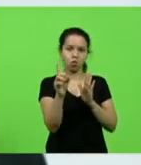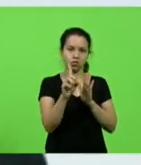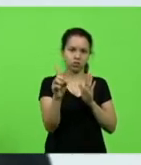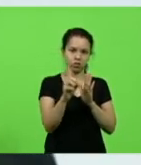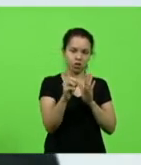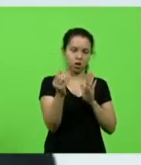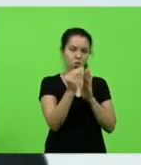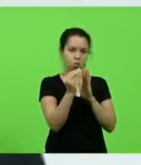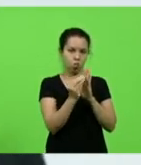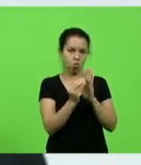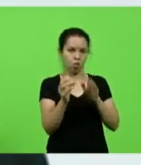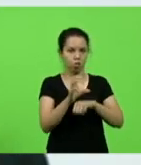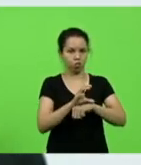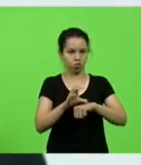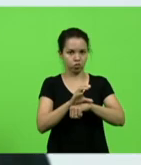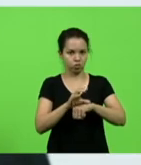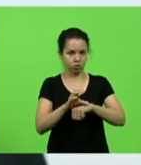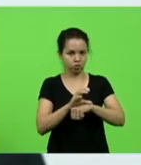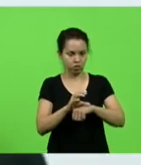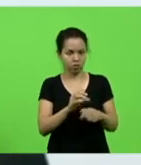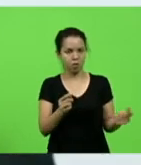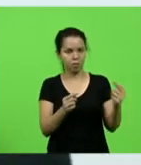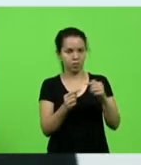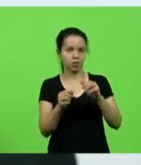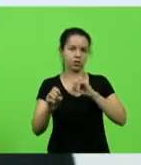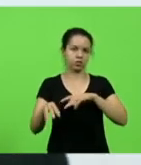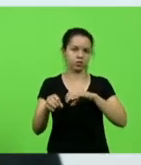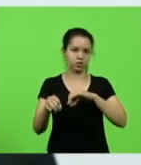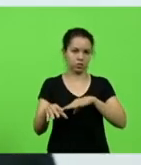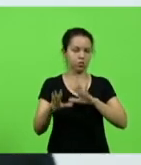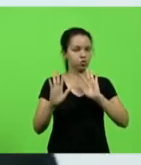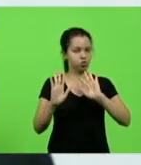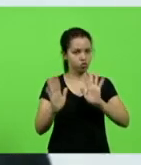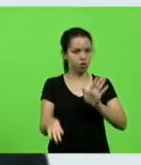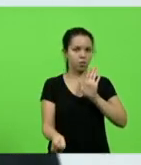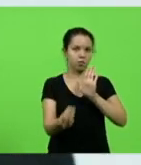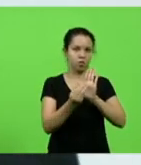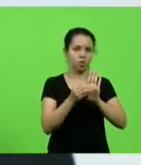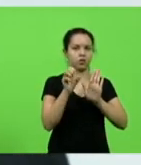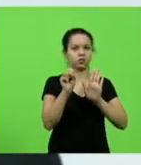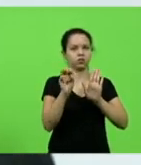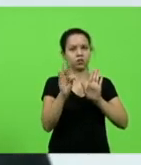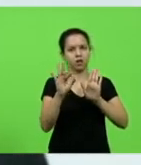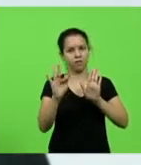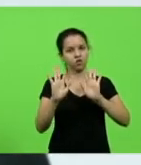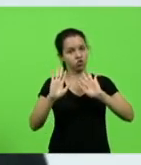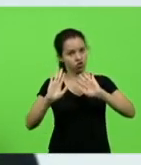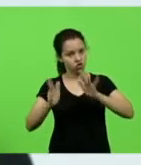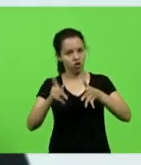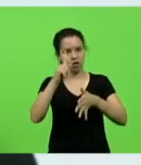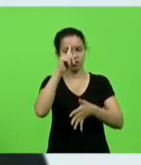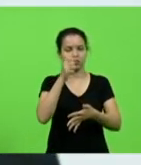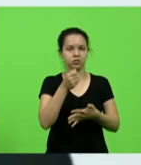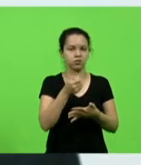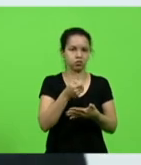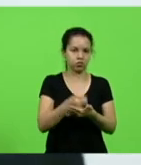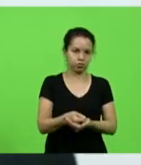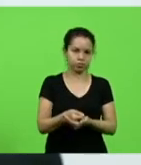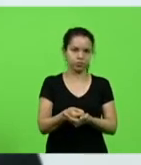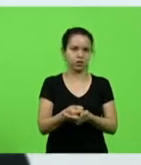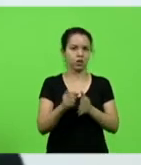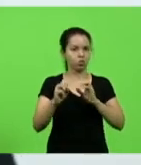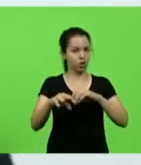para a educação. Isso já está determinado pelo STF. O STF já decidiu que a